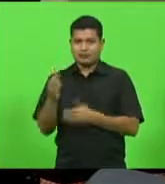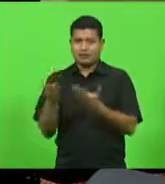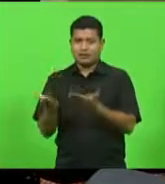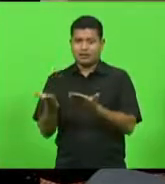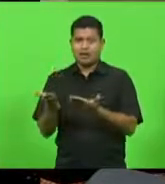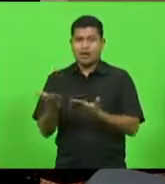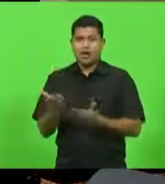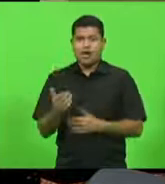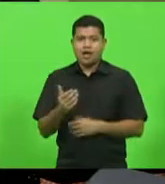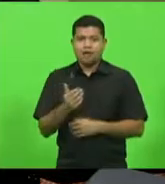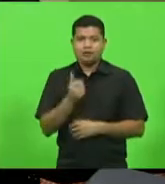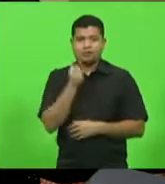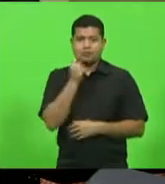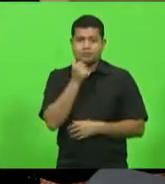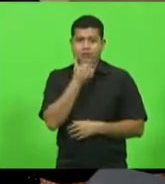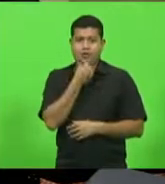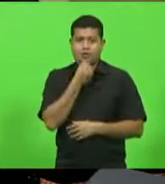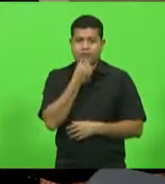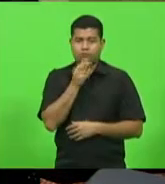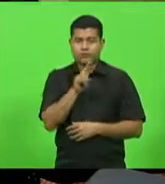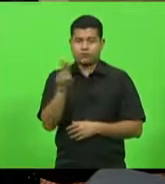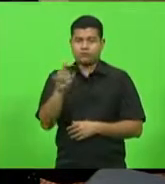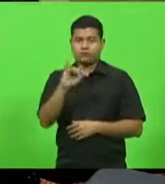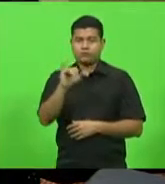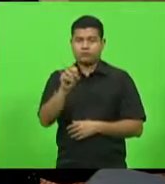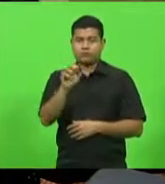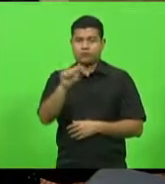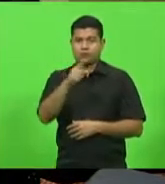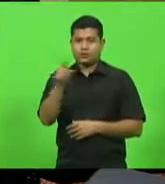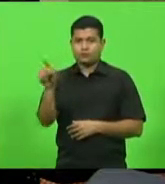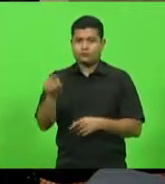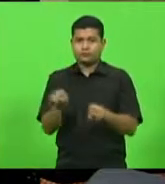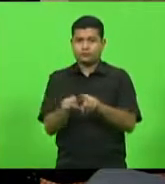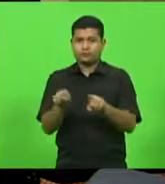Rabicó. Excelentíssimo senhor Procurador-Geral Adjunto para